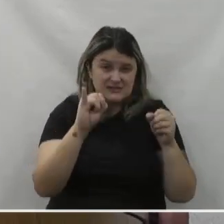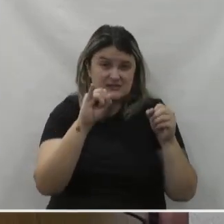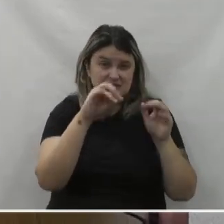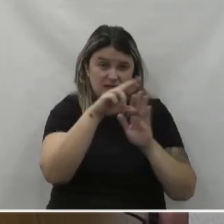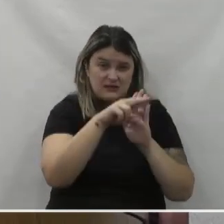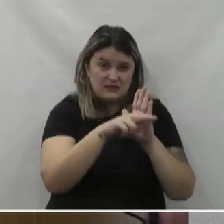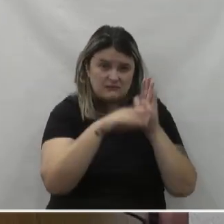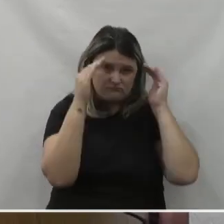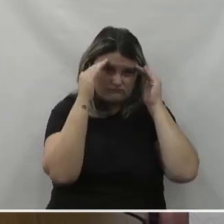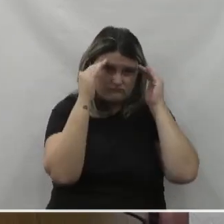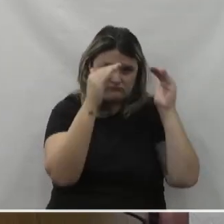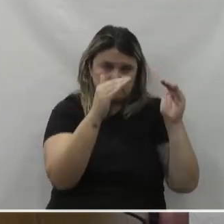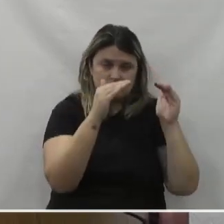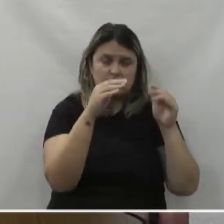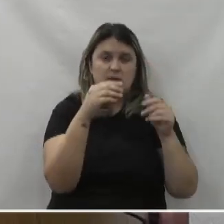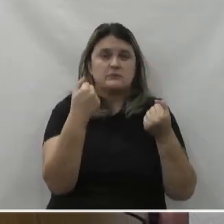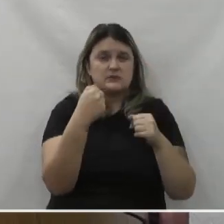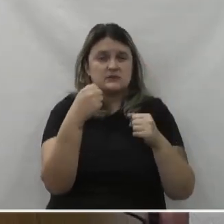dia a dia